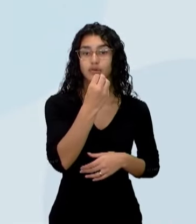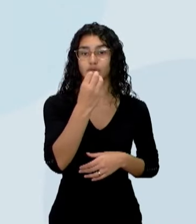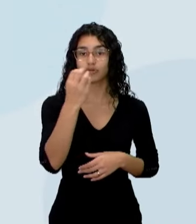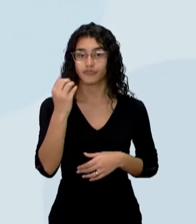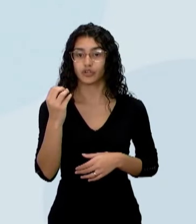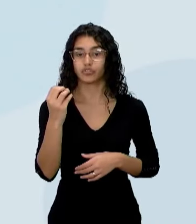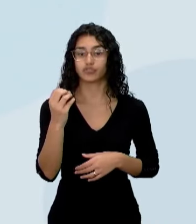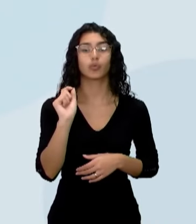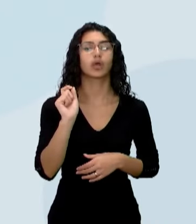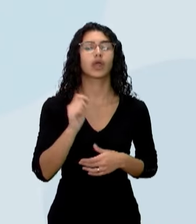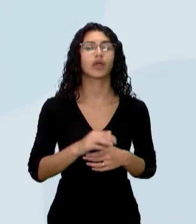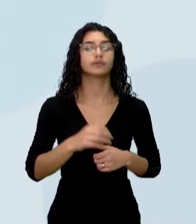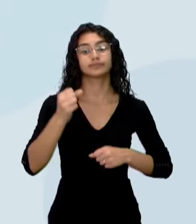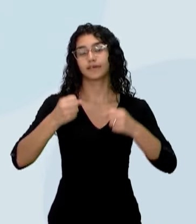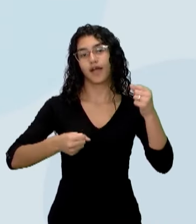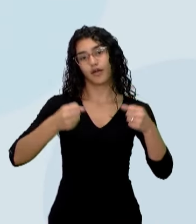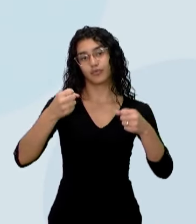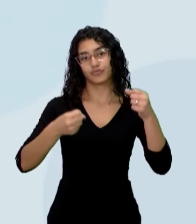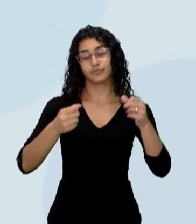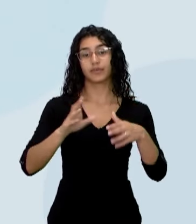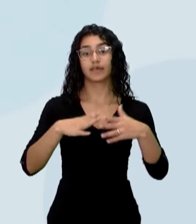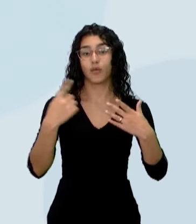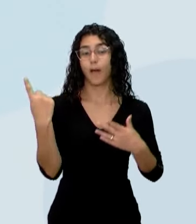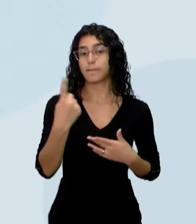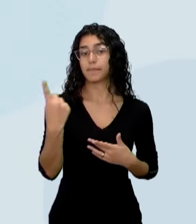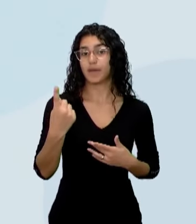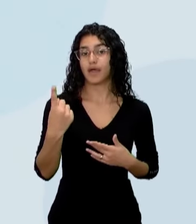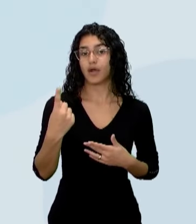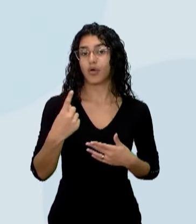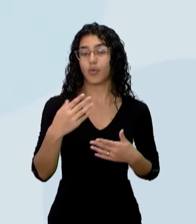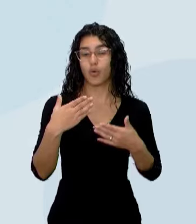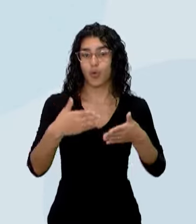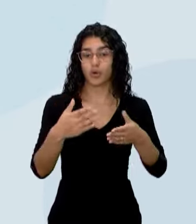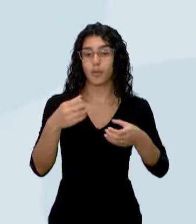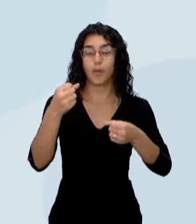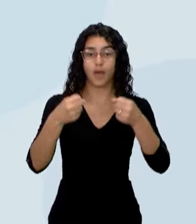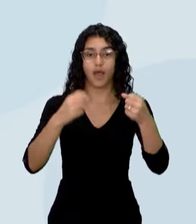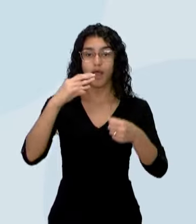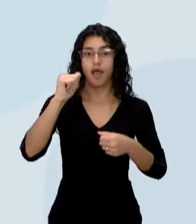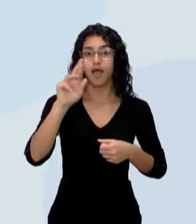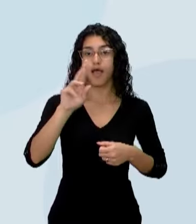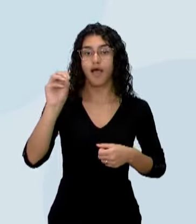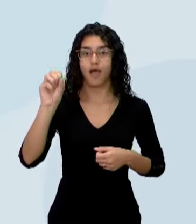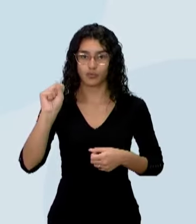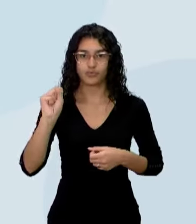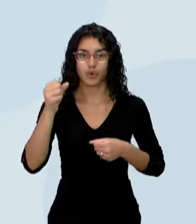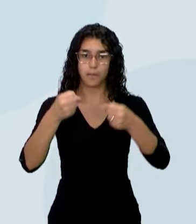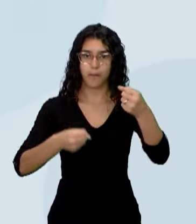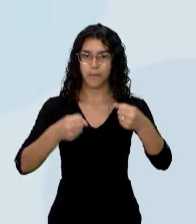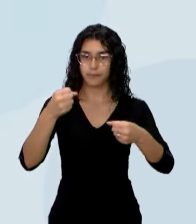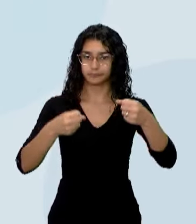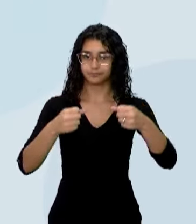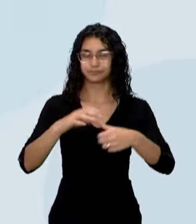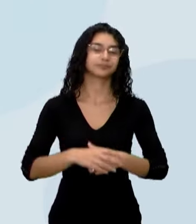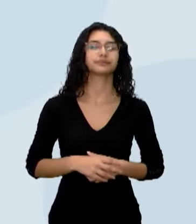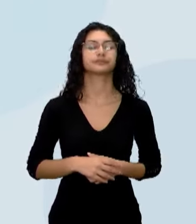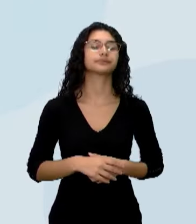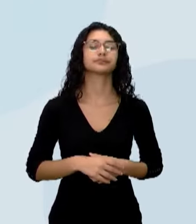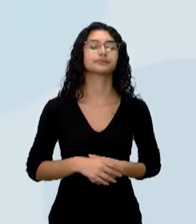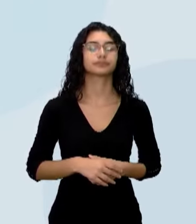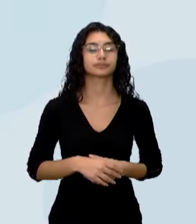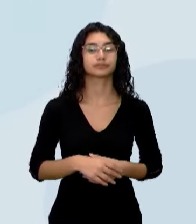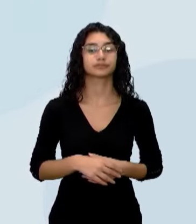220. 220 o quê? Carros. Carros. Então, a primeira grandeza que nós temos aqui é a grandeza carros. Tá? Grandeza carros. Muito